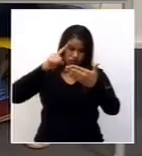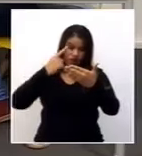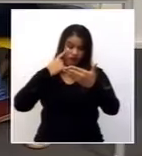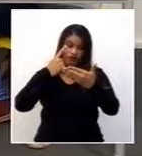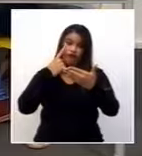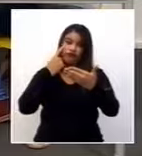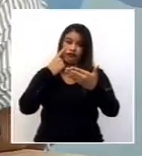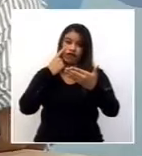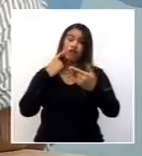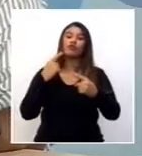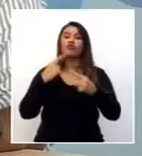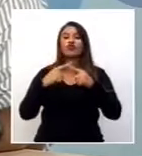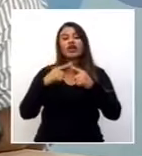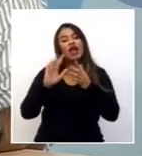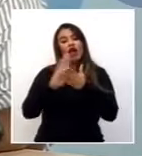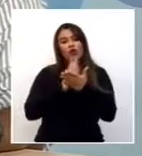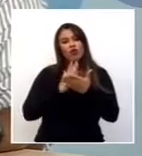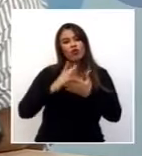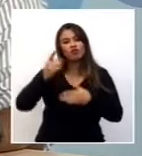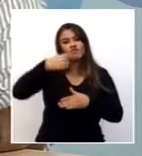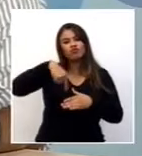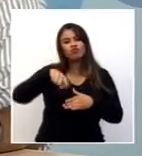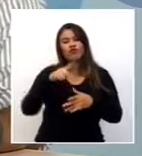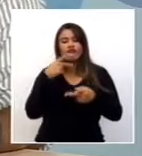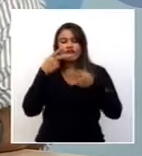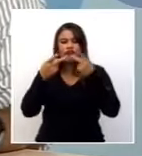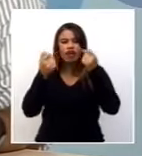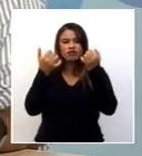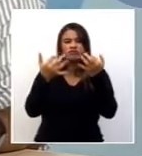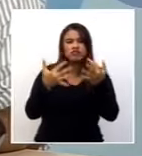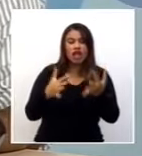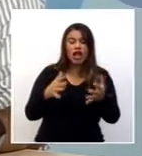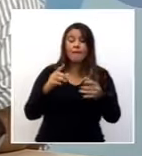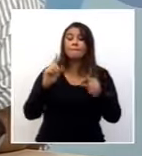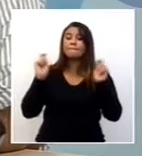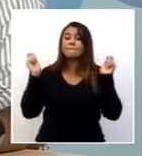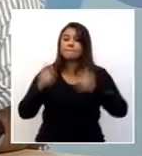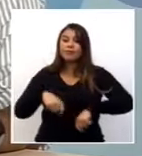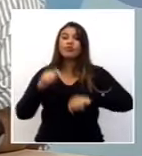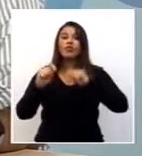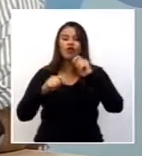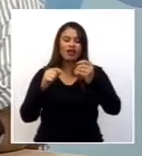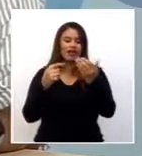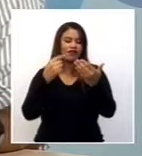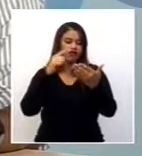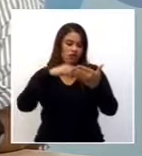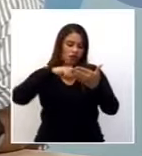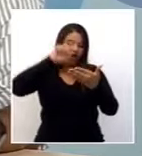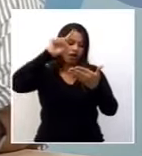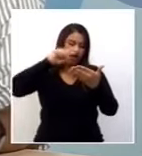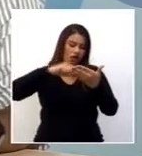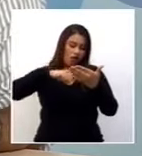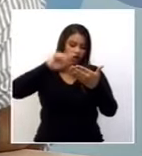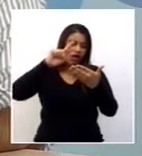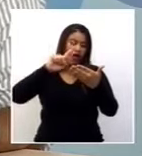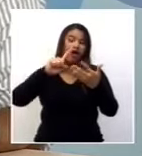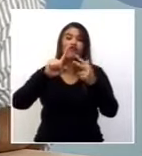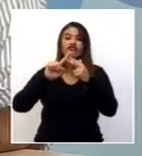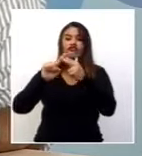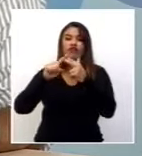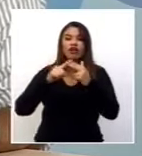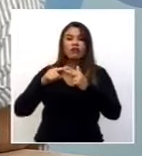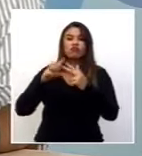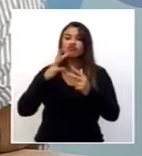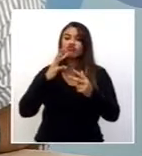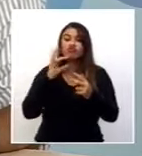dá para vocês percorrerem, verem e aprenderem outras ferramentas que talvez você ainda não conheça, né?